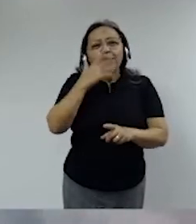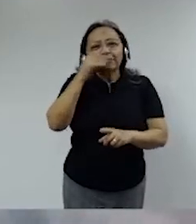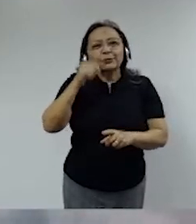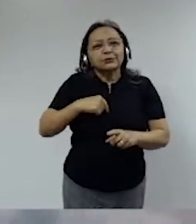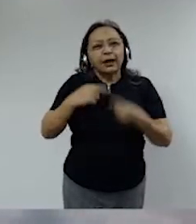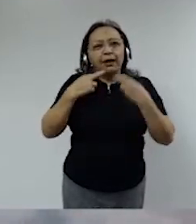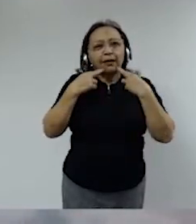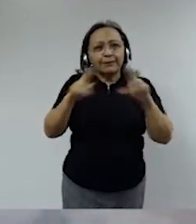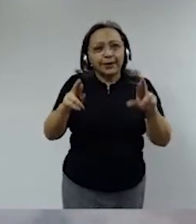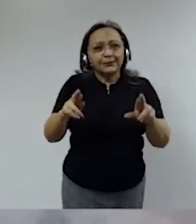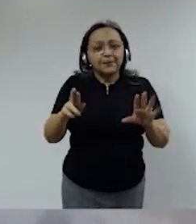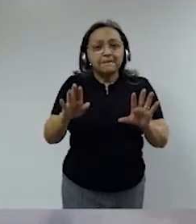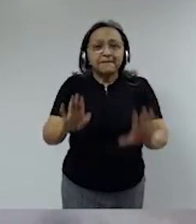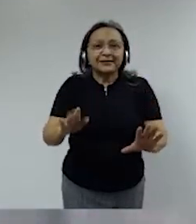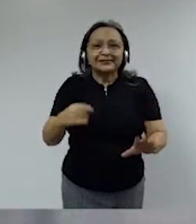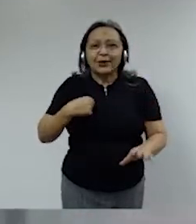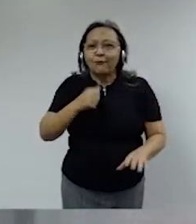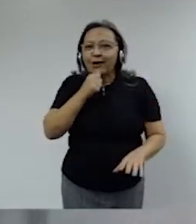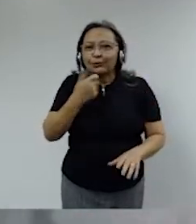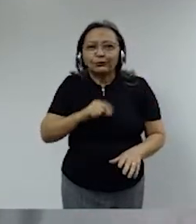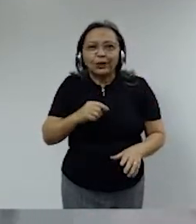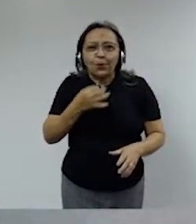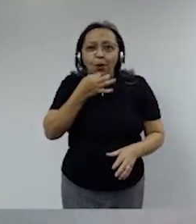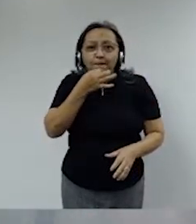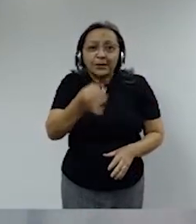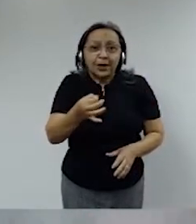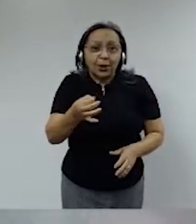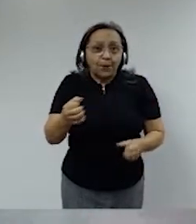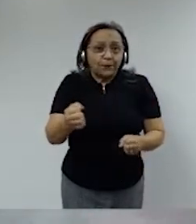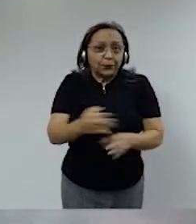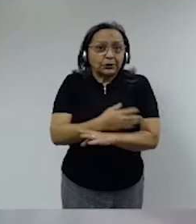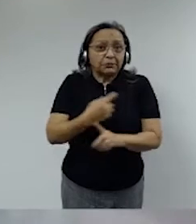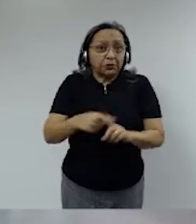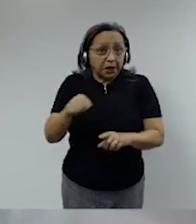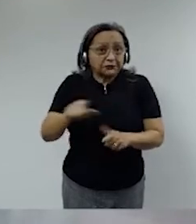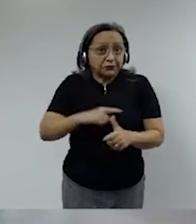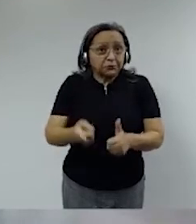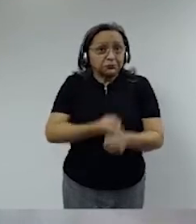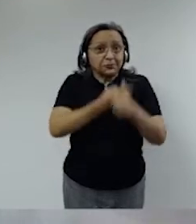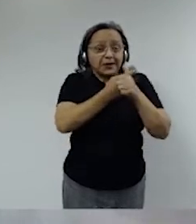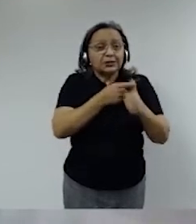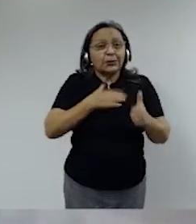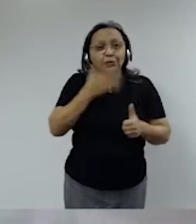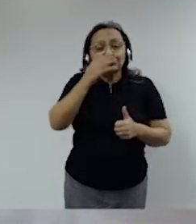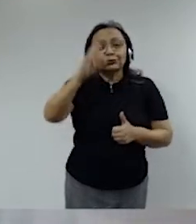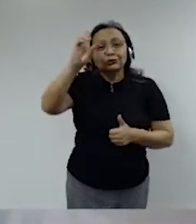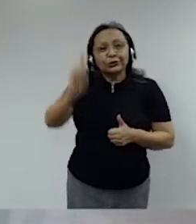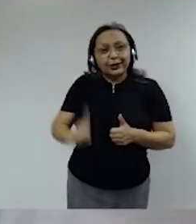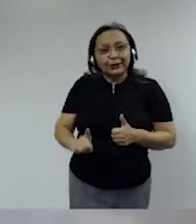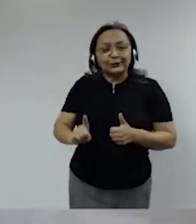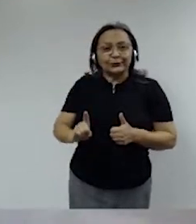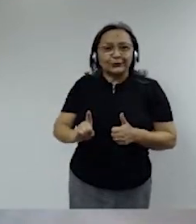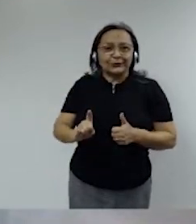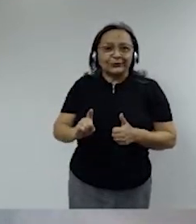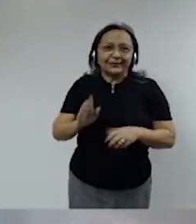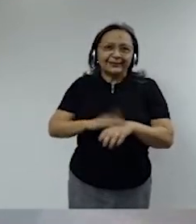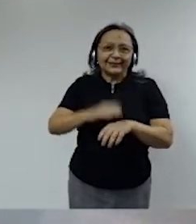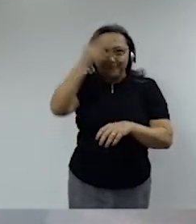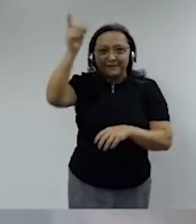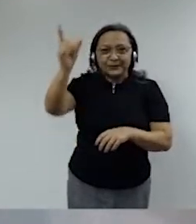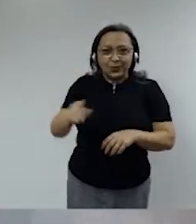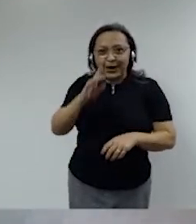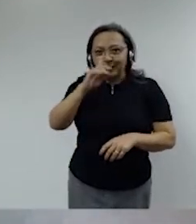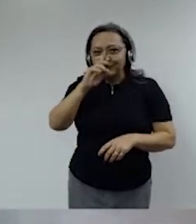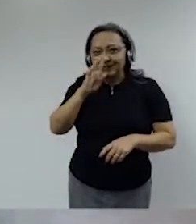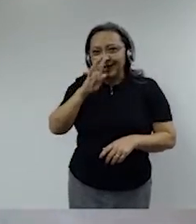contestado, eu confesso que eu não tenho ainda uma opinião, tanto que ela foi suspensa, né? Eu acho que chega a ser até um direito subjetivo público do acusado, né? E uma maneira de humanizar o